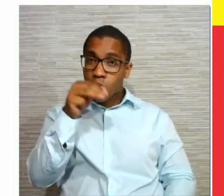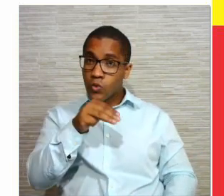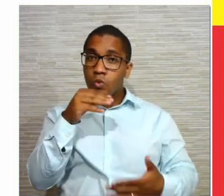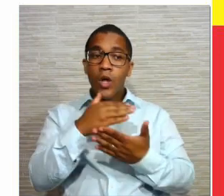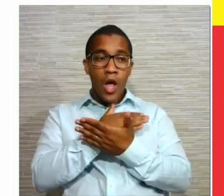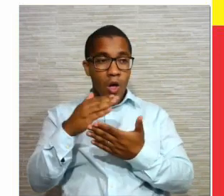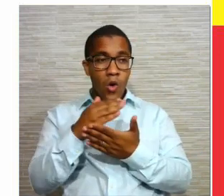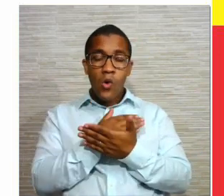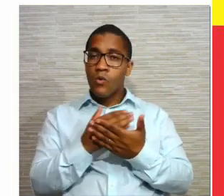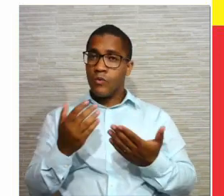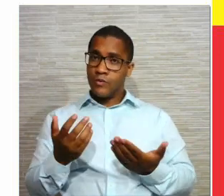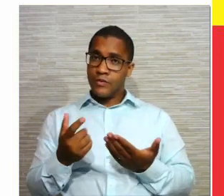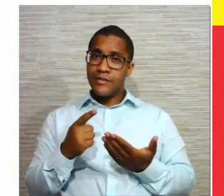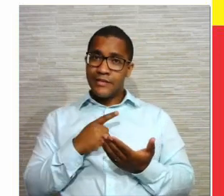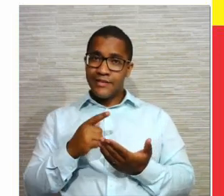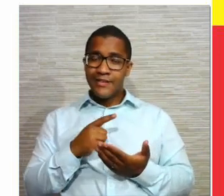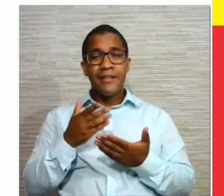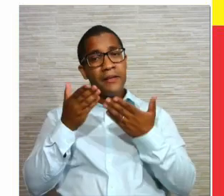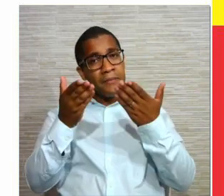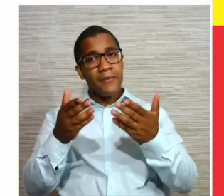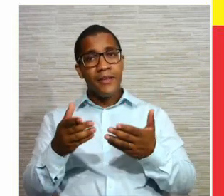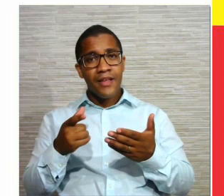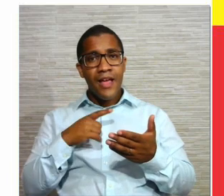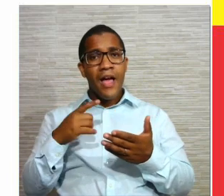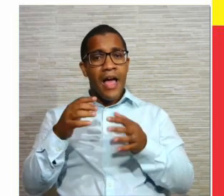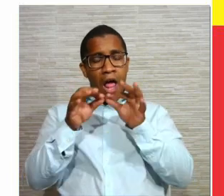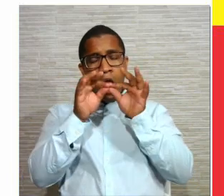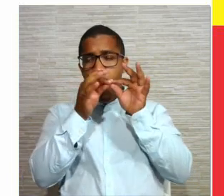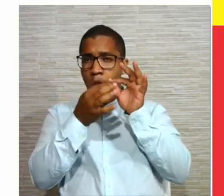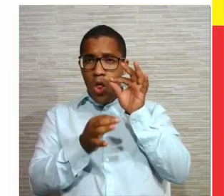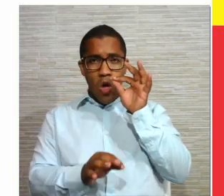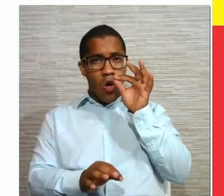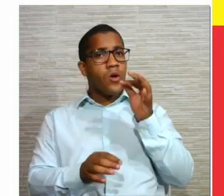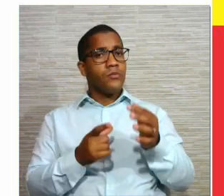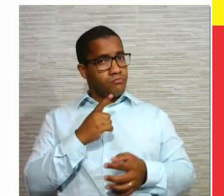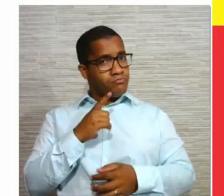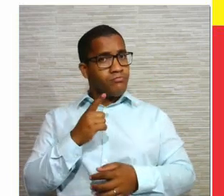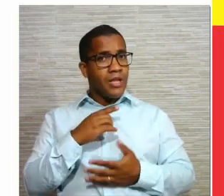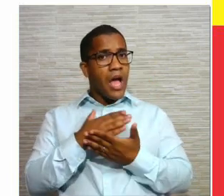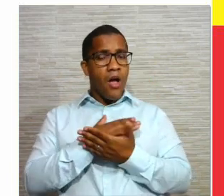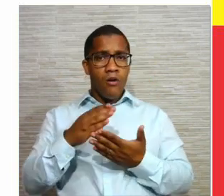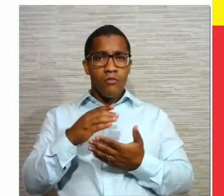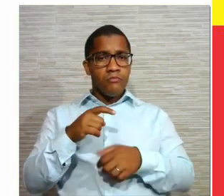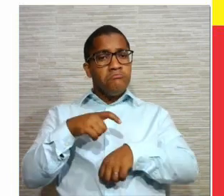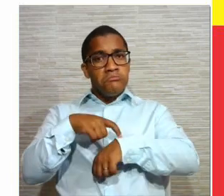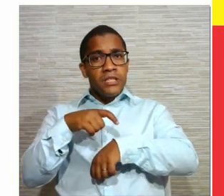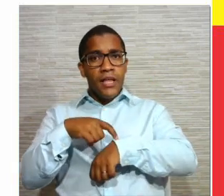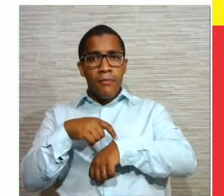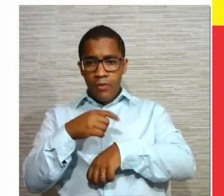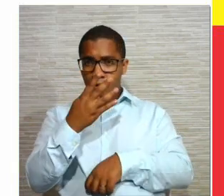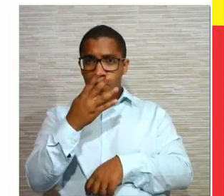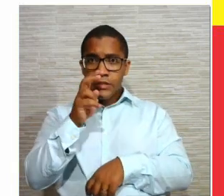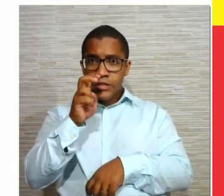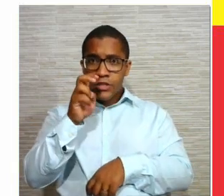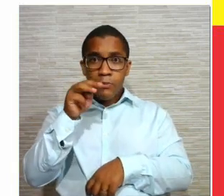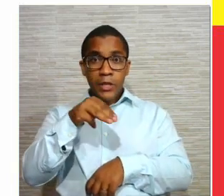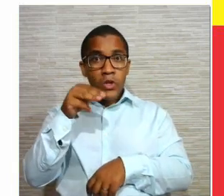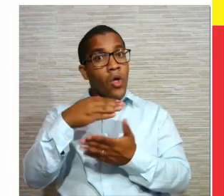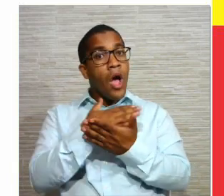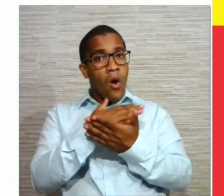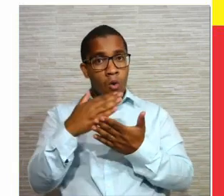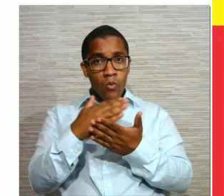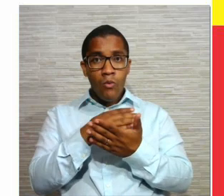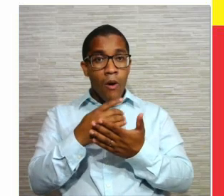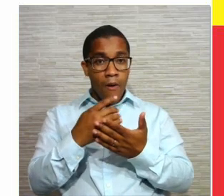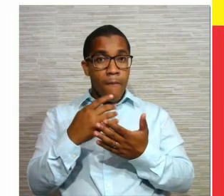instrumental, então era rotina. Então as músicas do rock progressivo também são muito longas. Então tem músicas que duram, por exemplo, como falei, 45